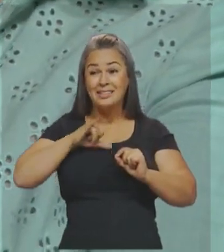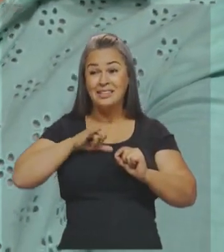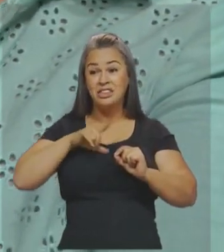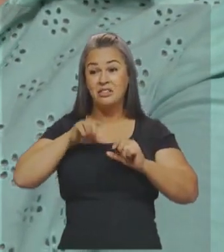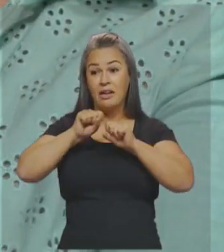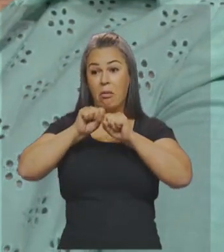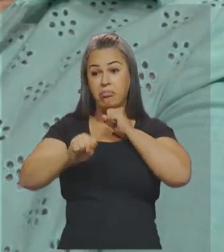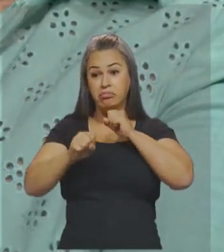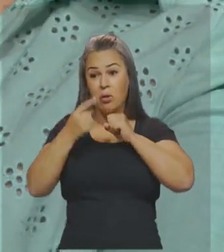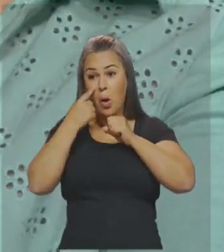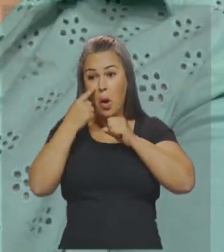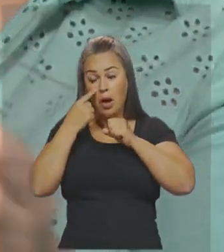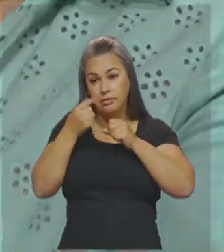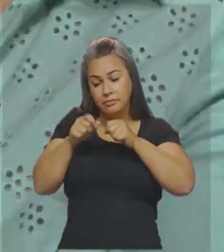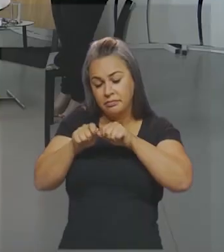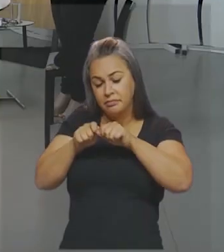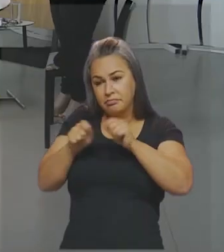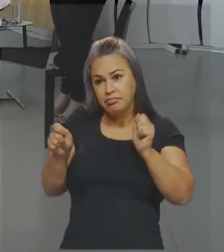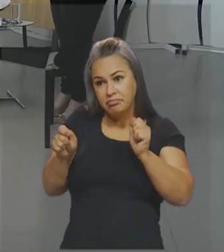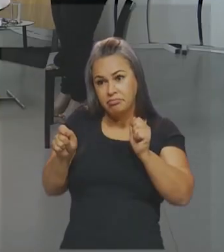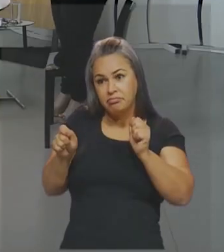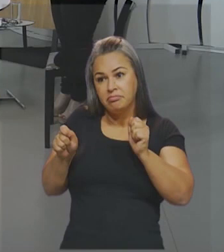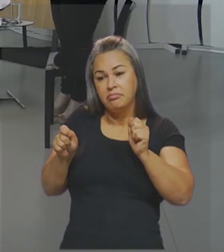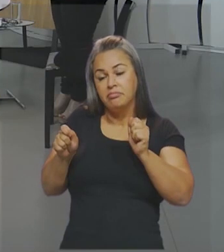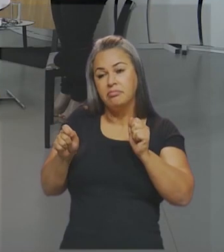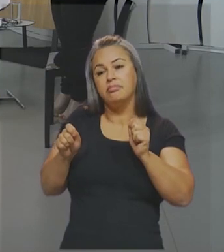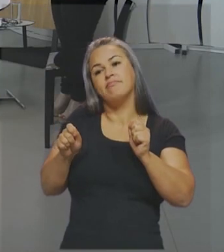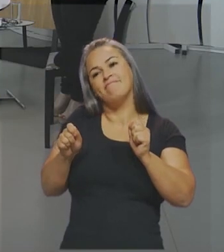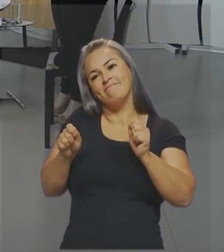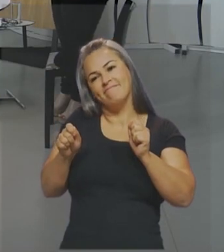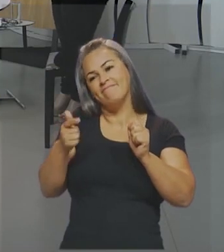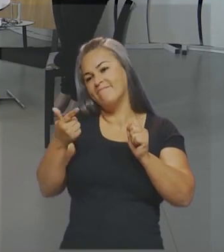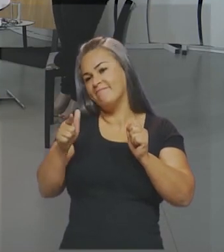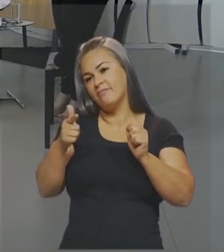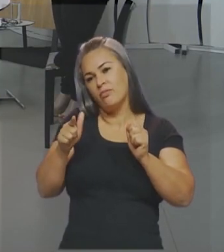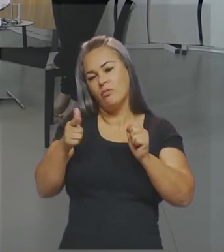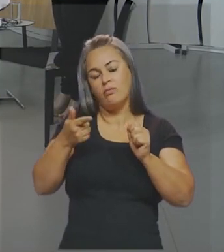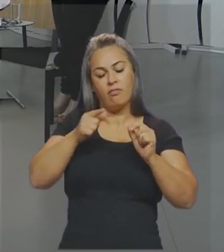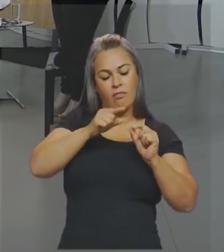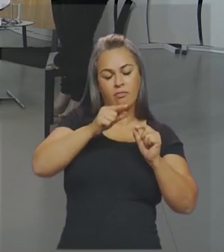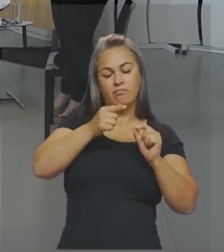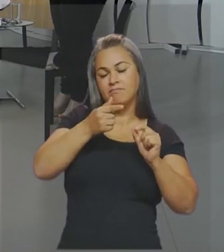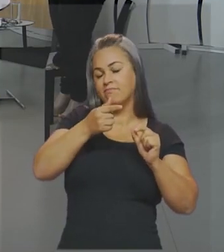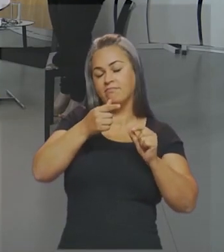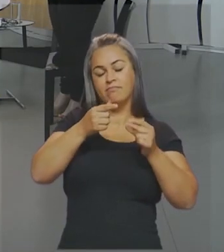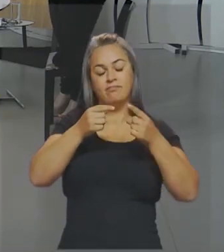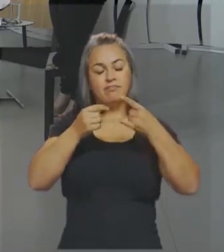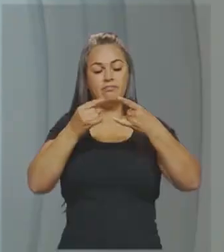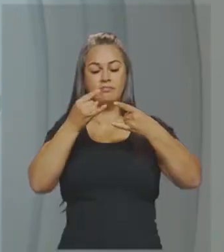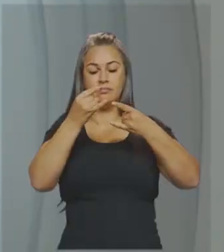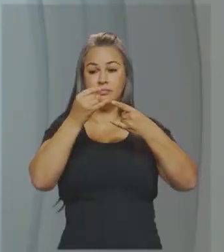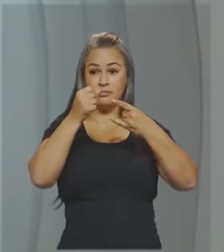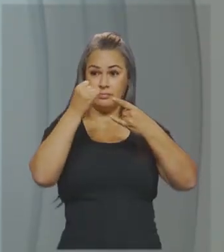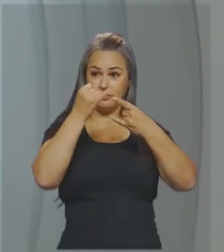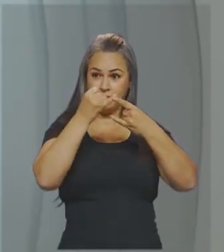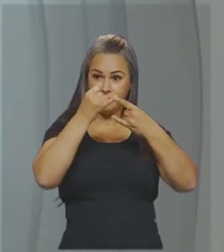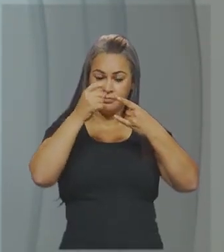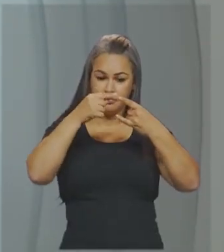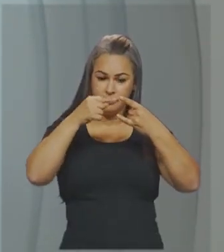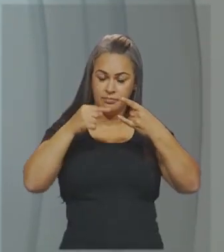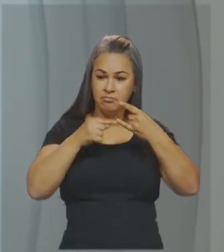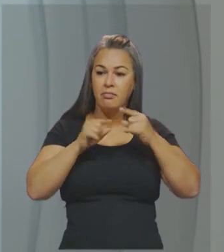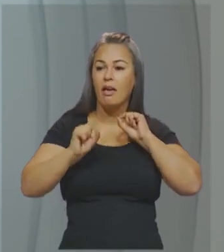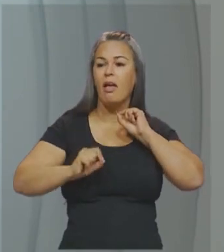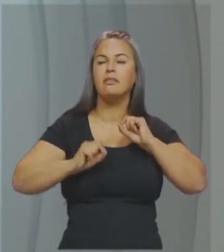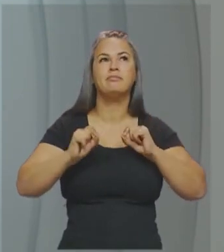ó, aí já não seria considerado polígono, porque teve abertura. Então, para ser polígono, tem que ser